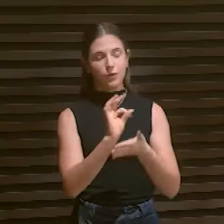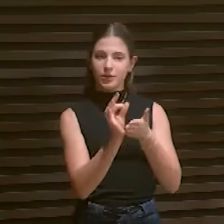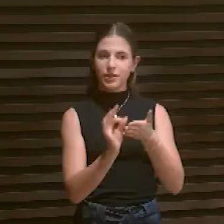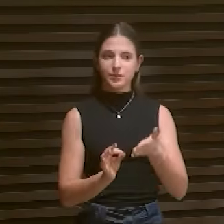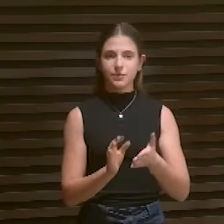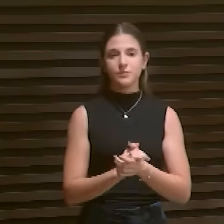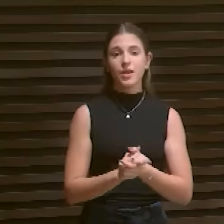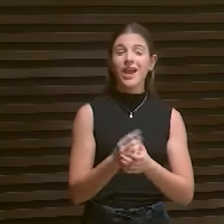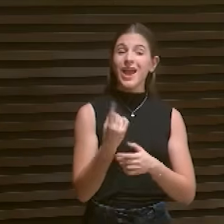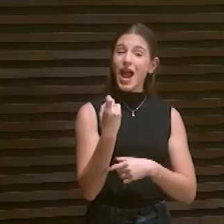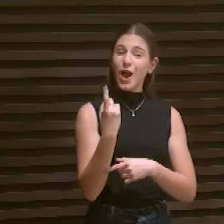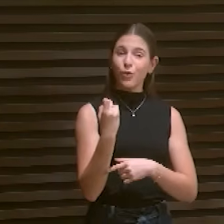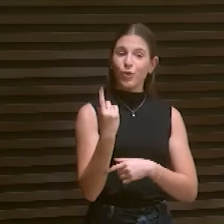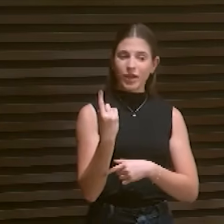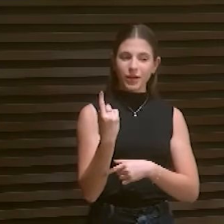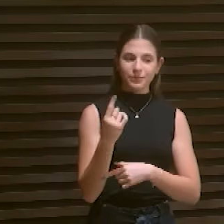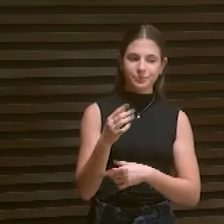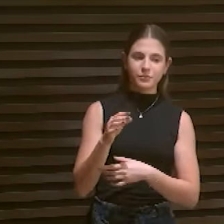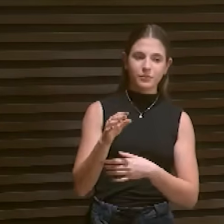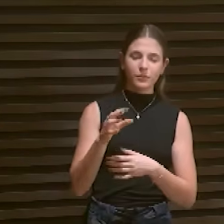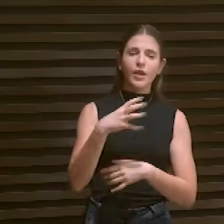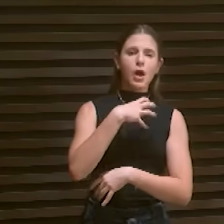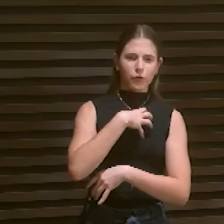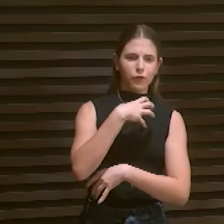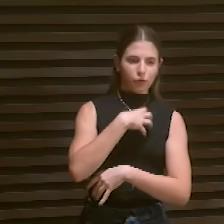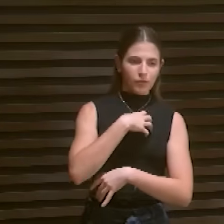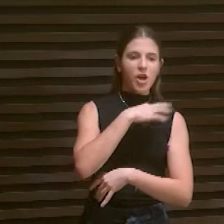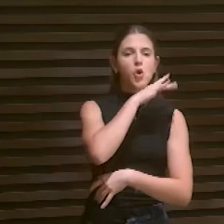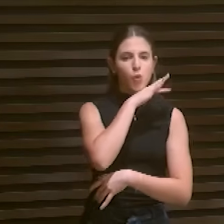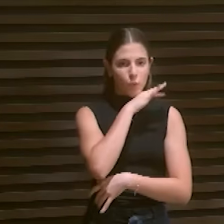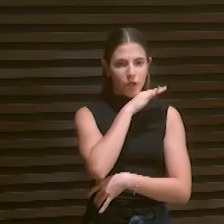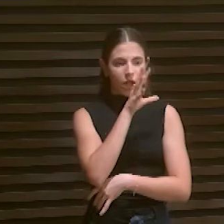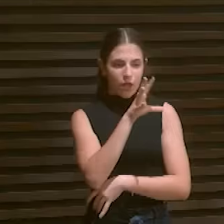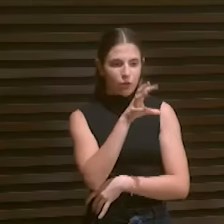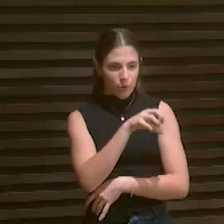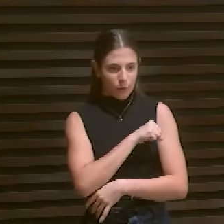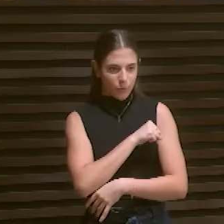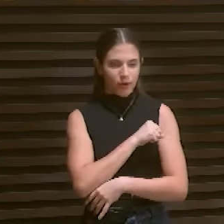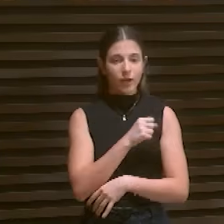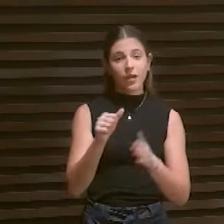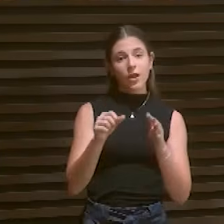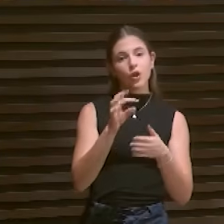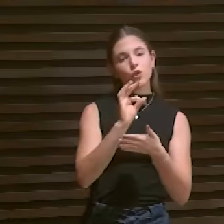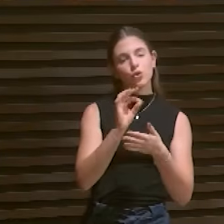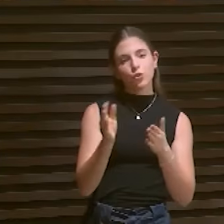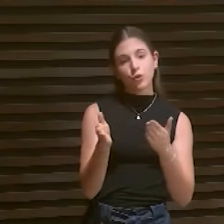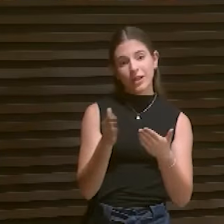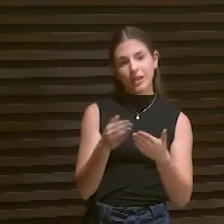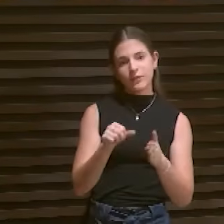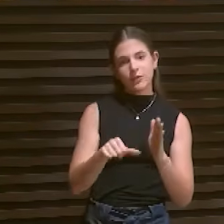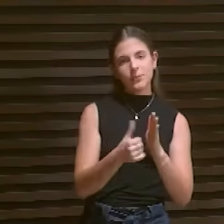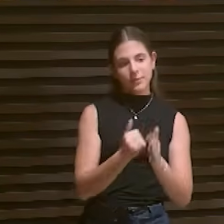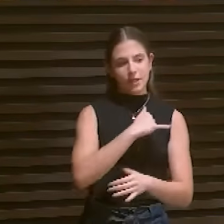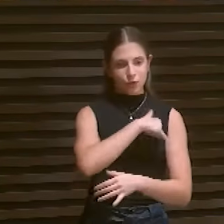única exceção que nós vamos encontrar dentre todas essas outras menções sobre amor nesta